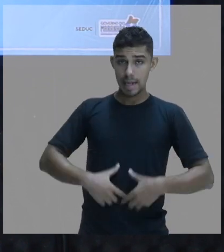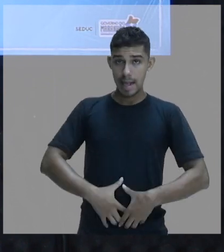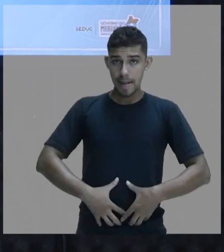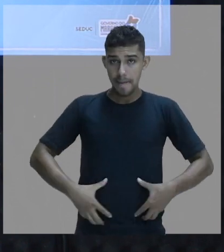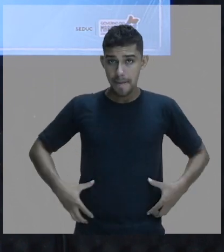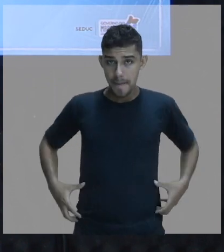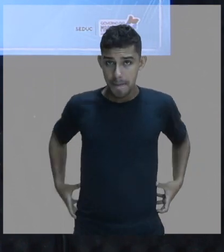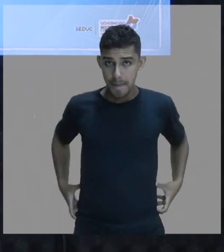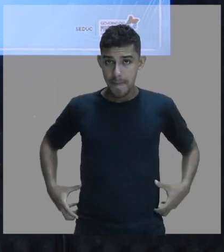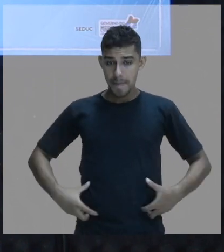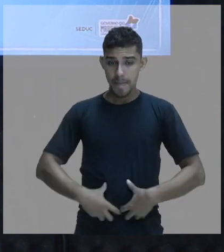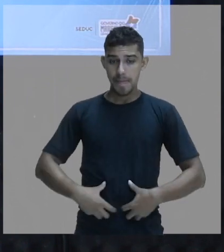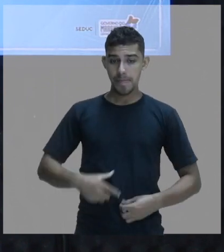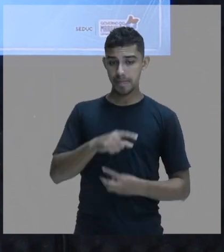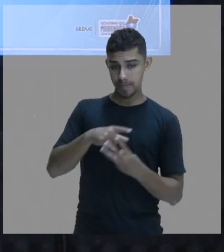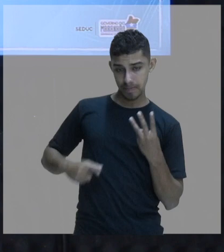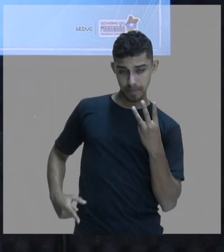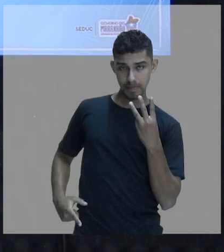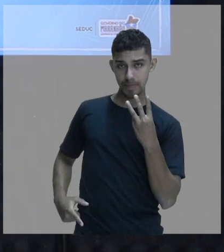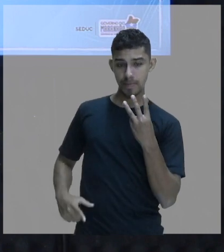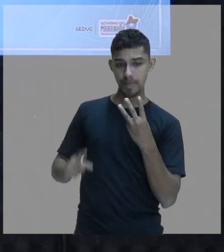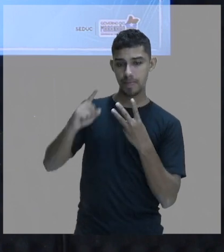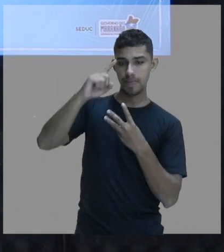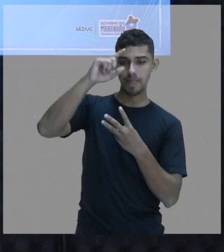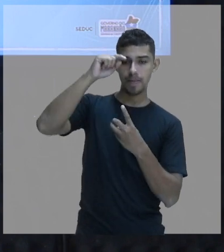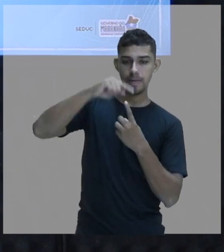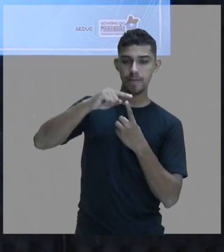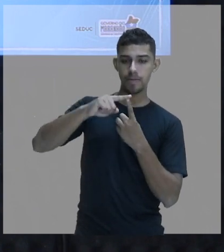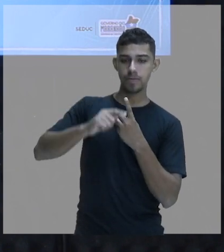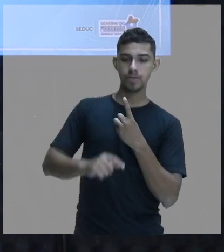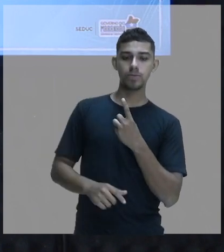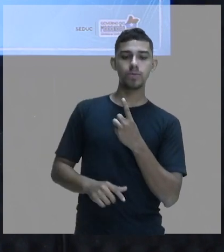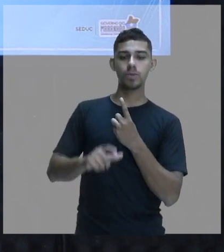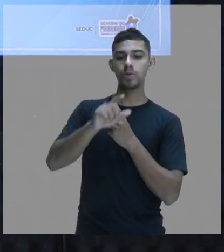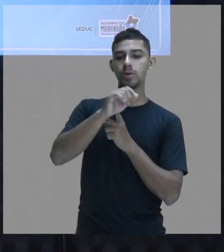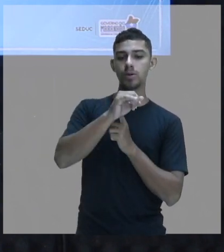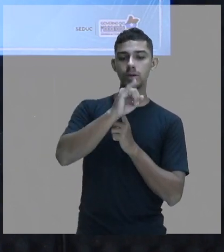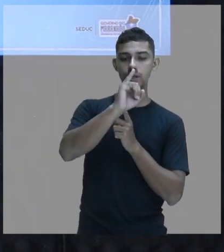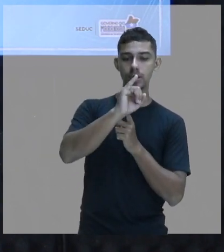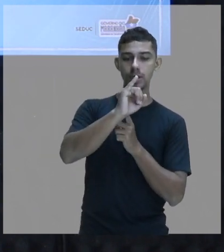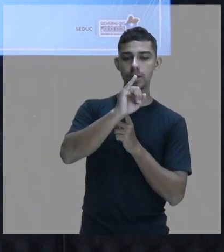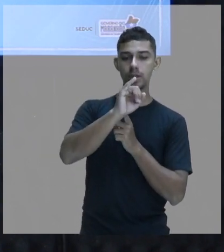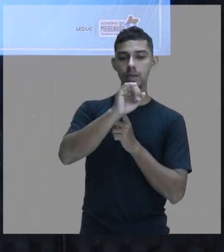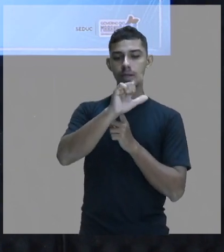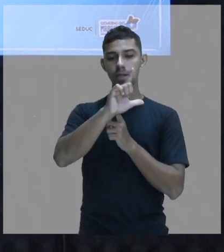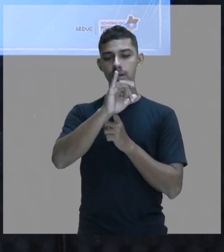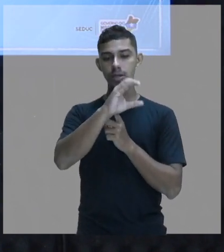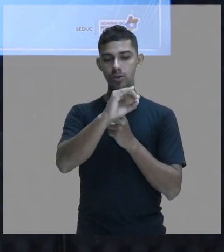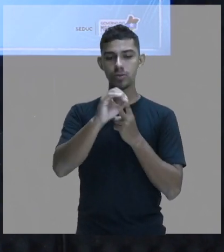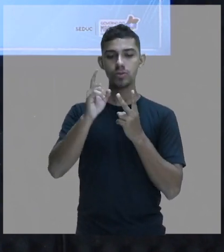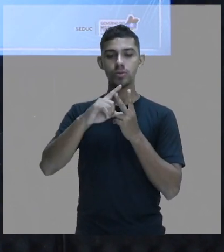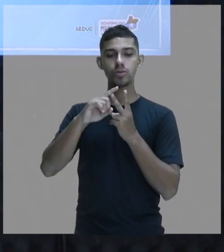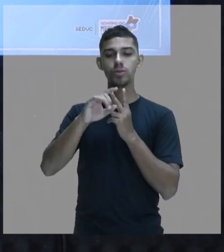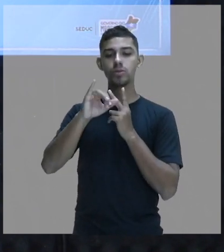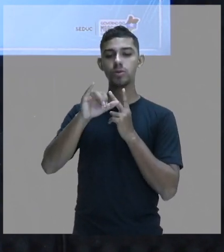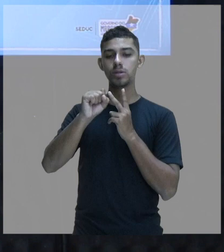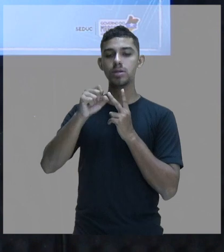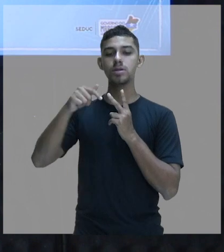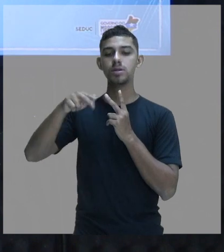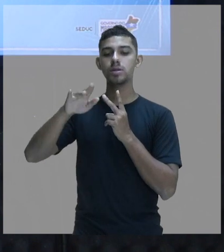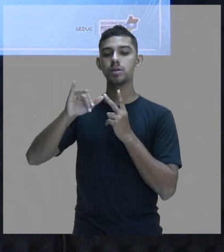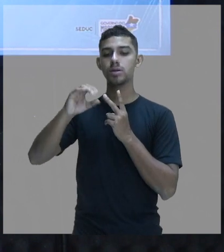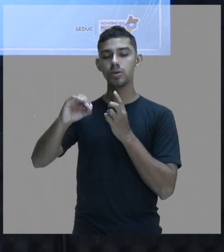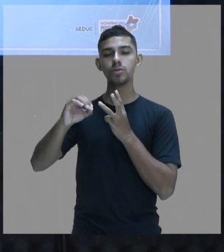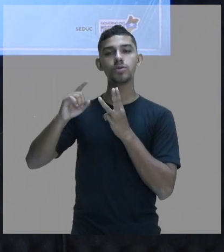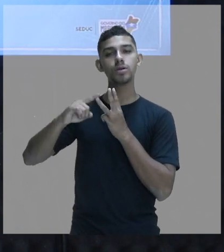exemplo. Ele é a união de três ossos, o íleo, o isquio e o pubis. Eles se fundem, formando apenas um osso,